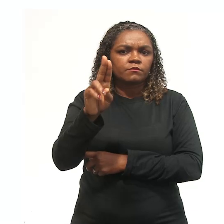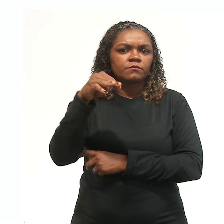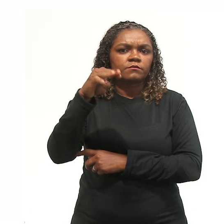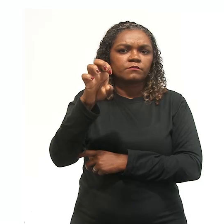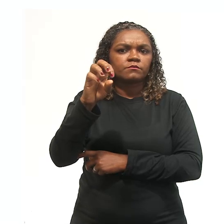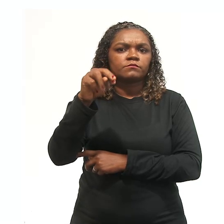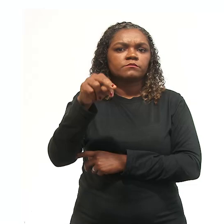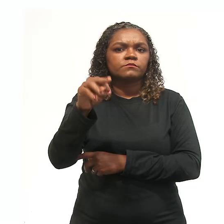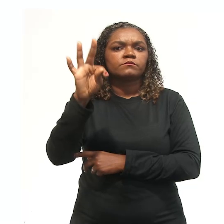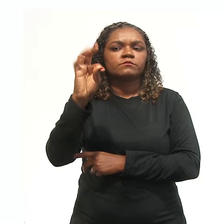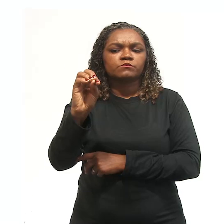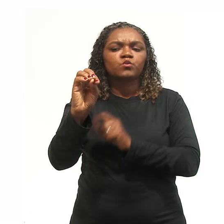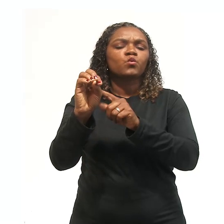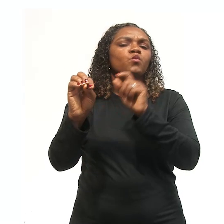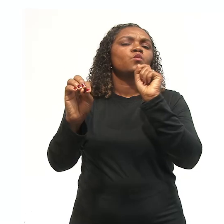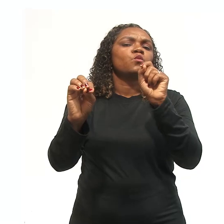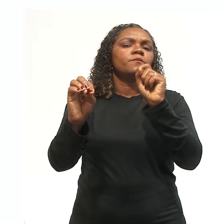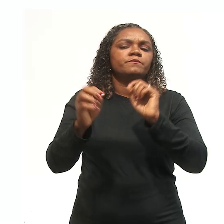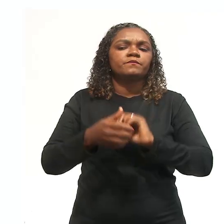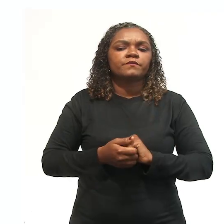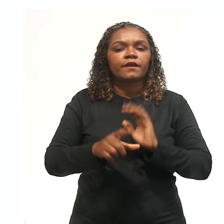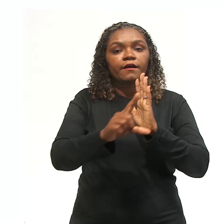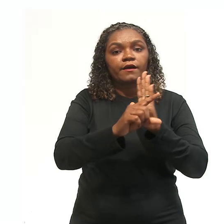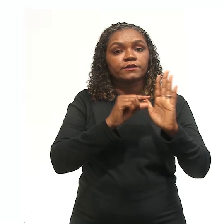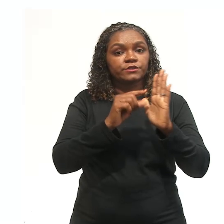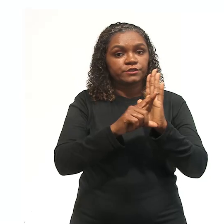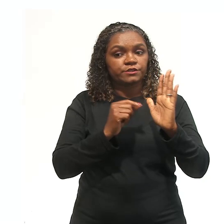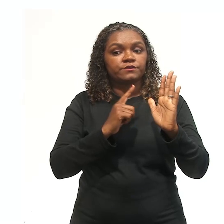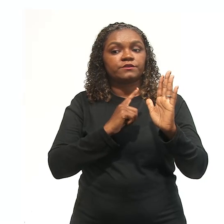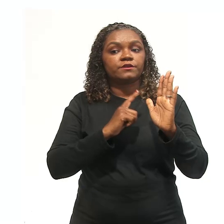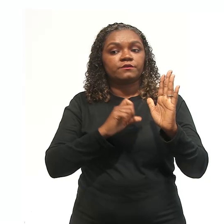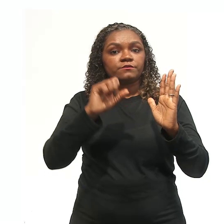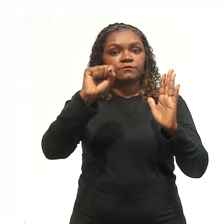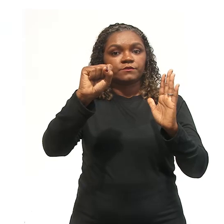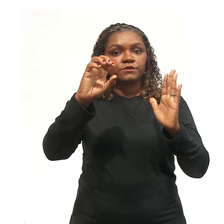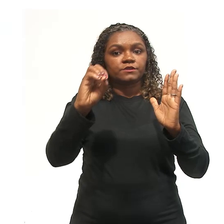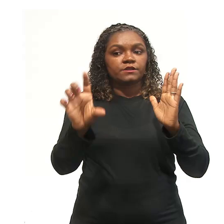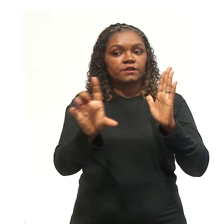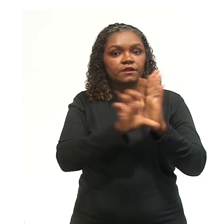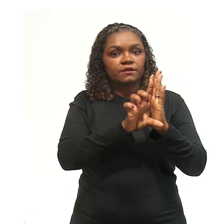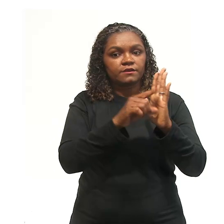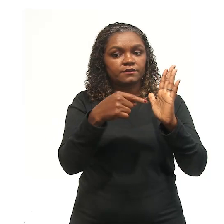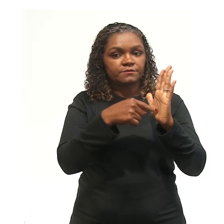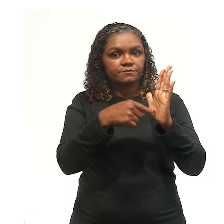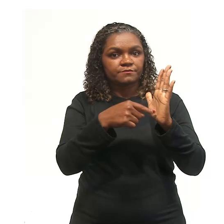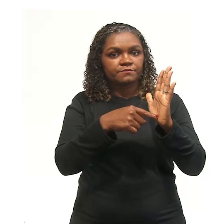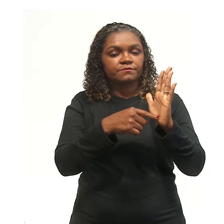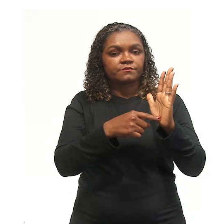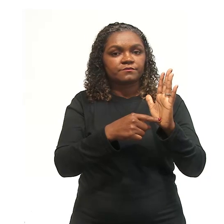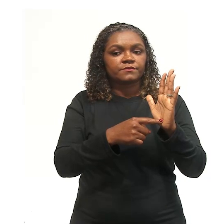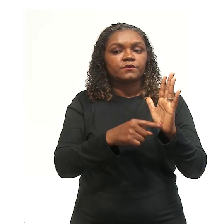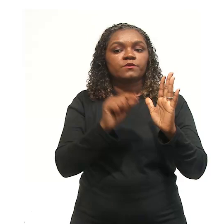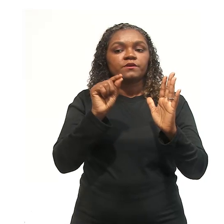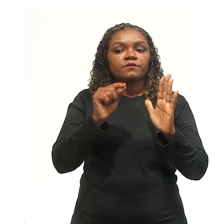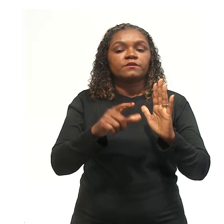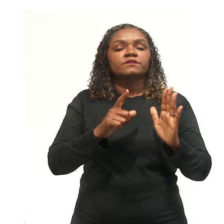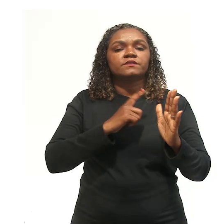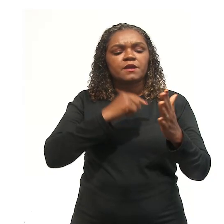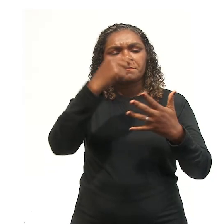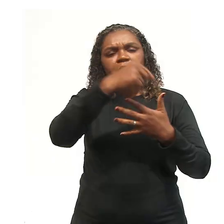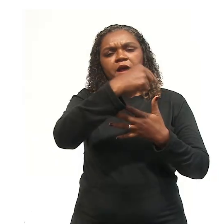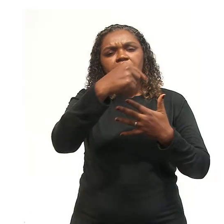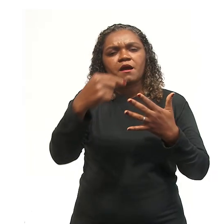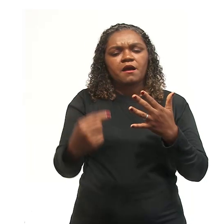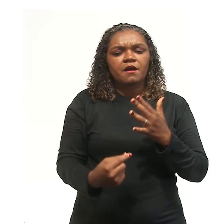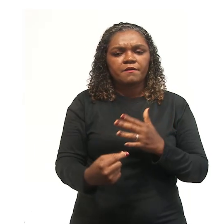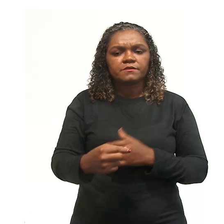auxiliar, a gente basicamente está falando daquele artigo 80 da Lei de Licitações, que passa um rol